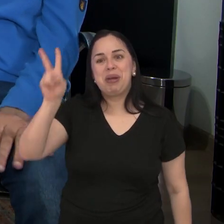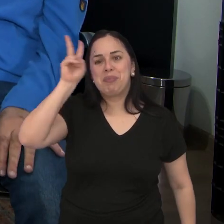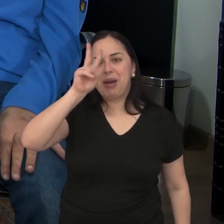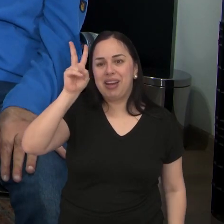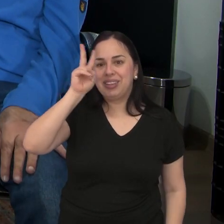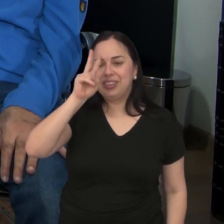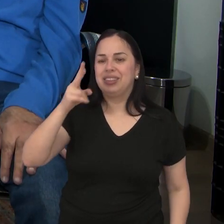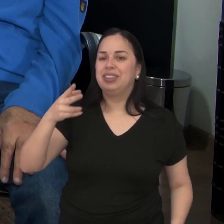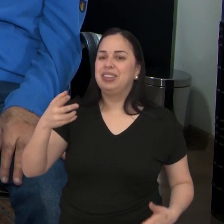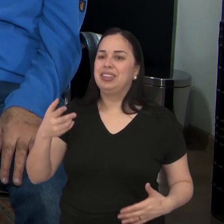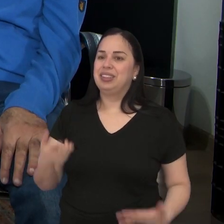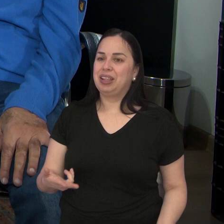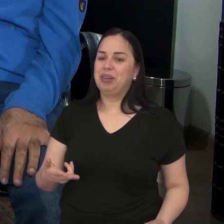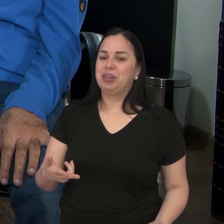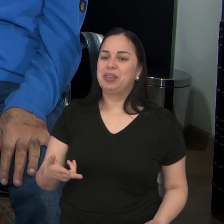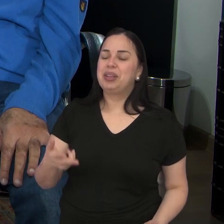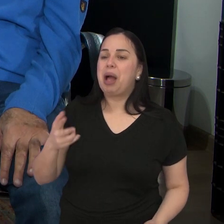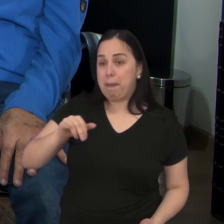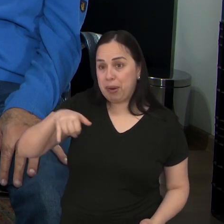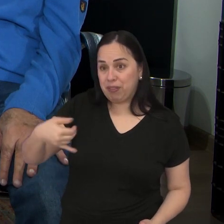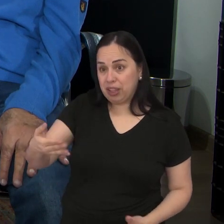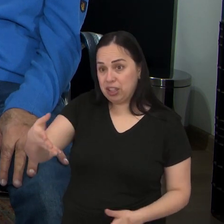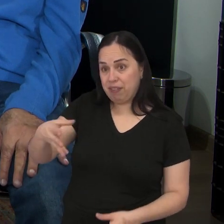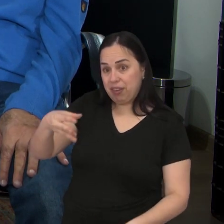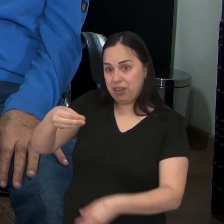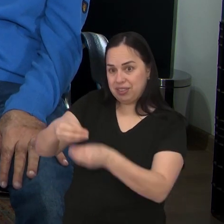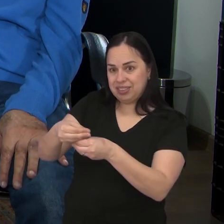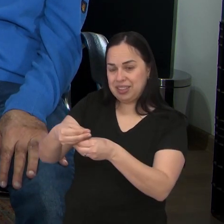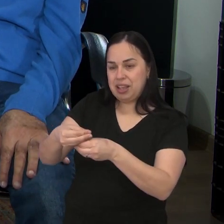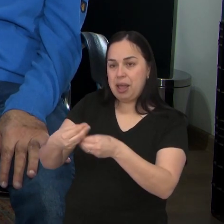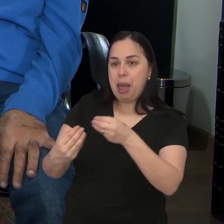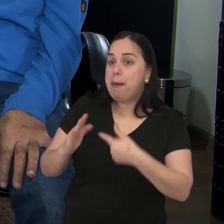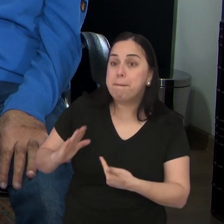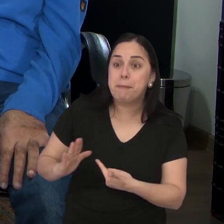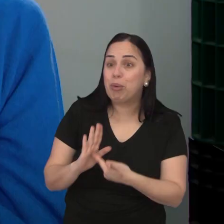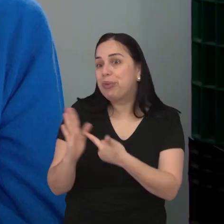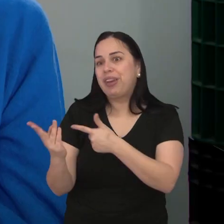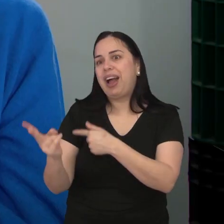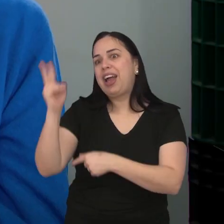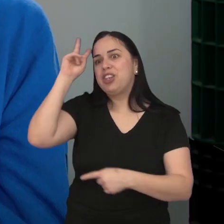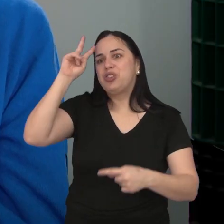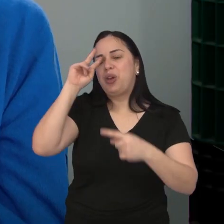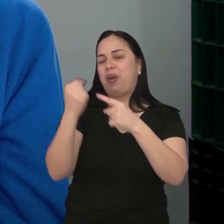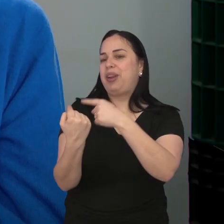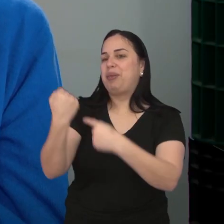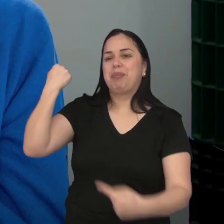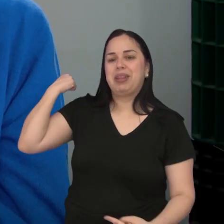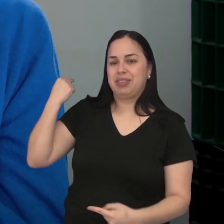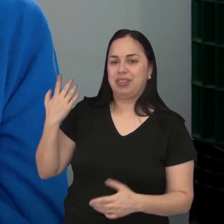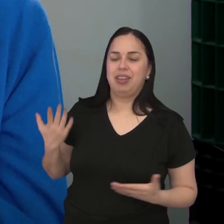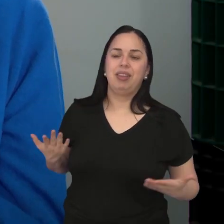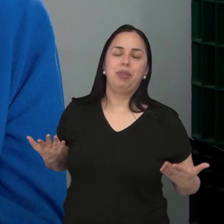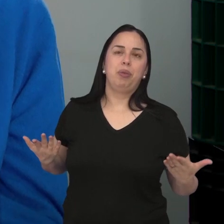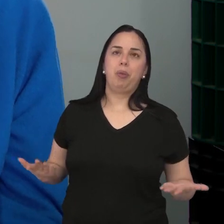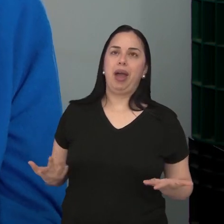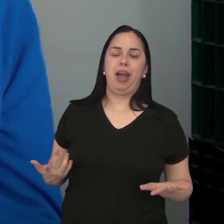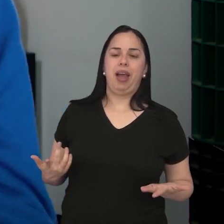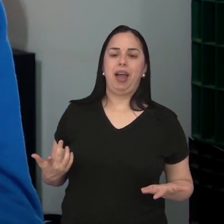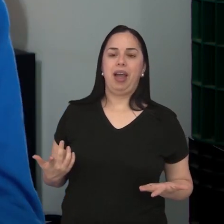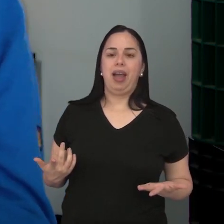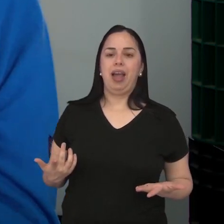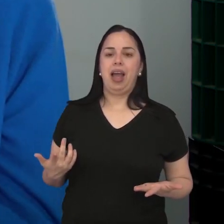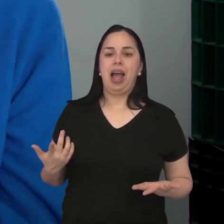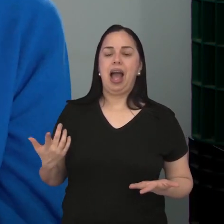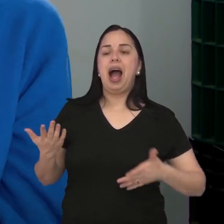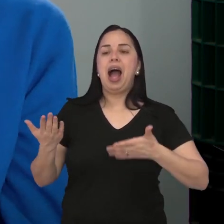simbólica, então qualquer ideia, pegando carona no que você está falando, dar voz às pessoas. Então eu não estou